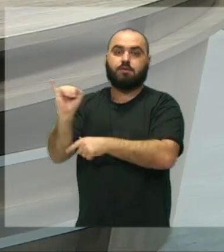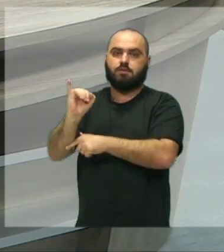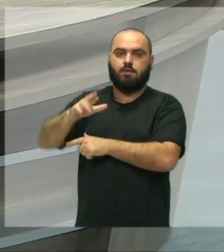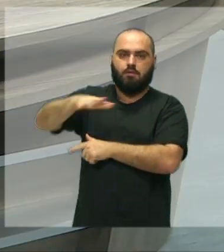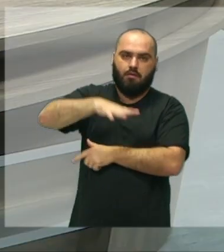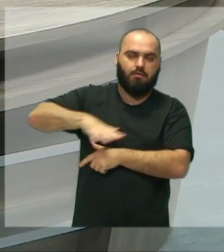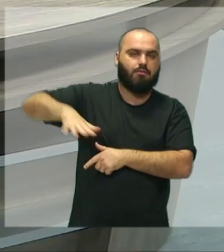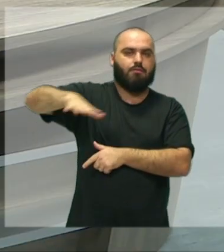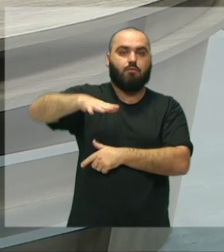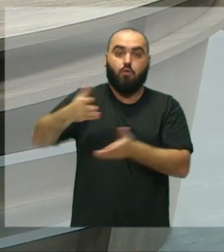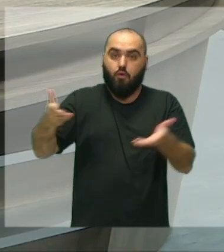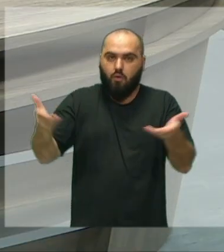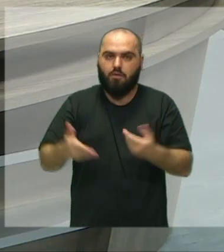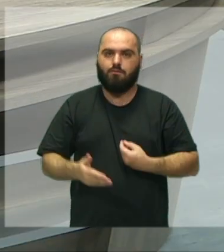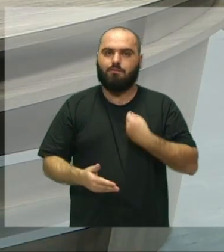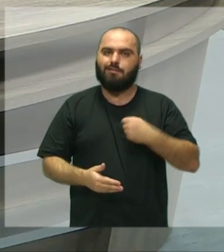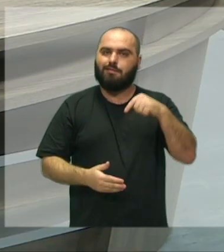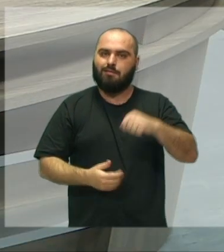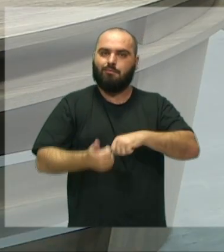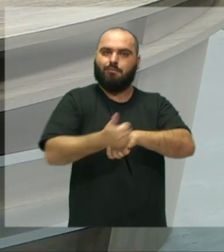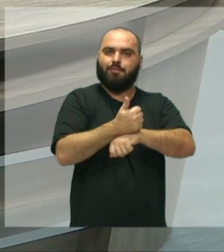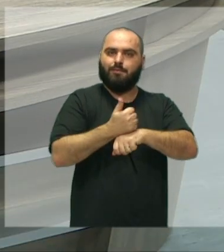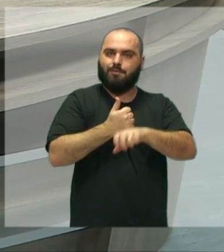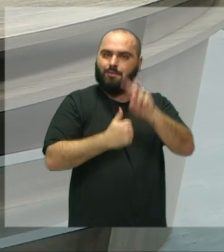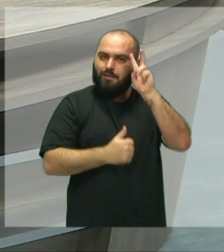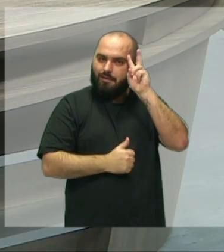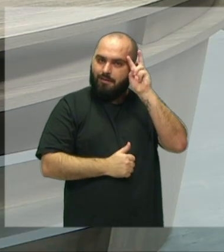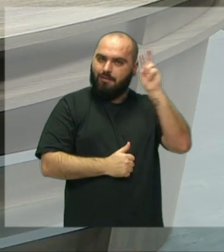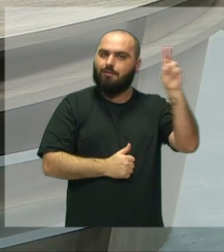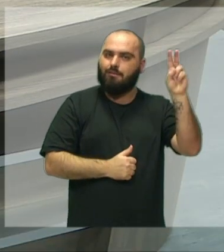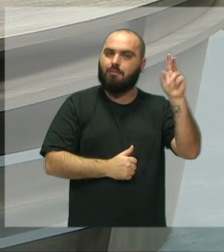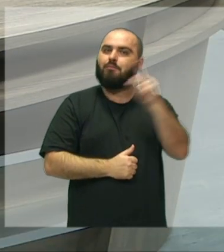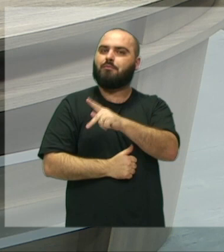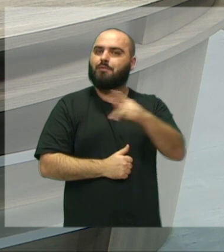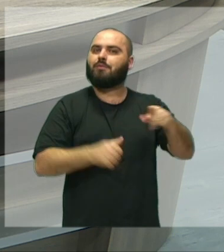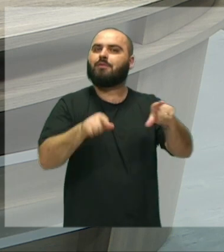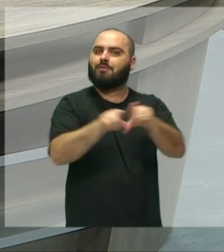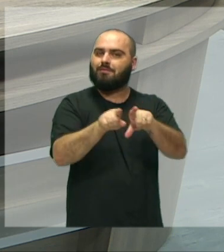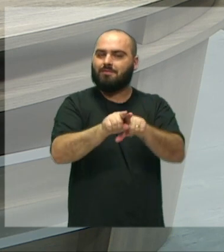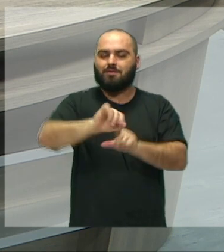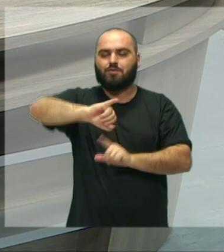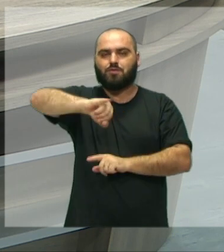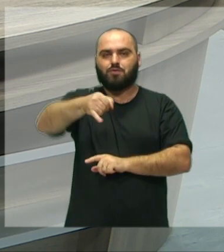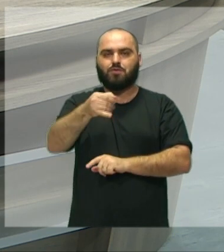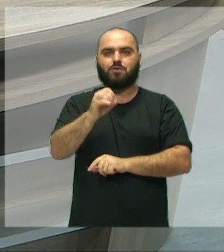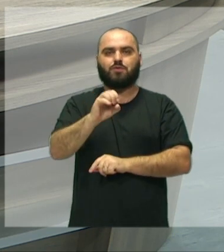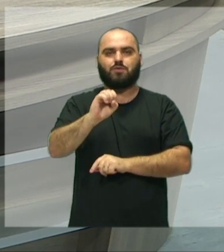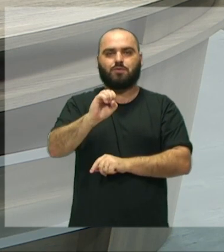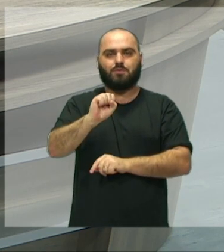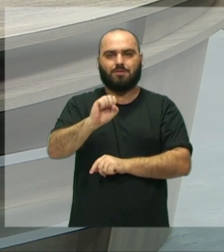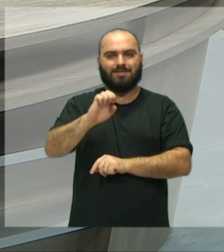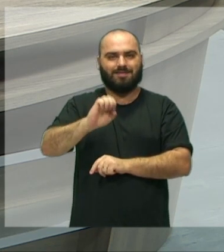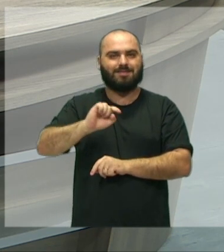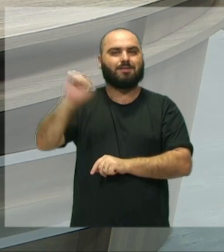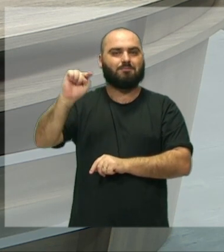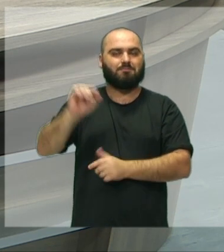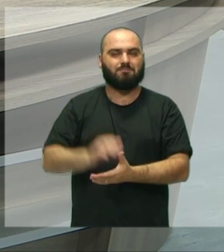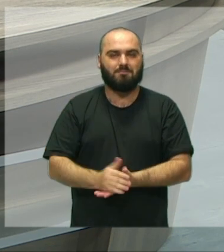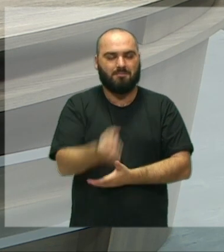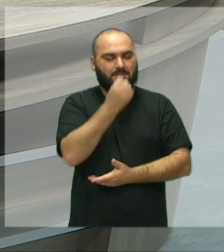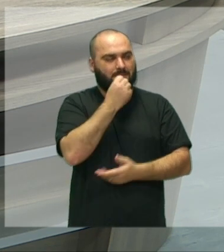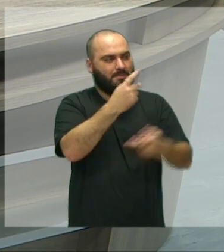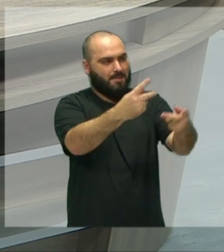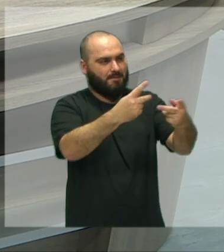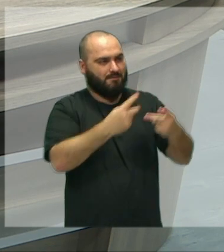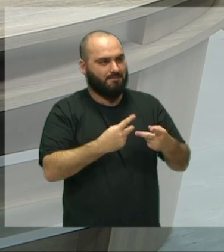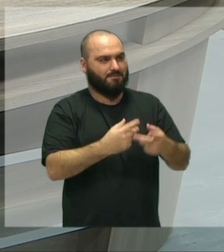hoje o historiador e professor José Bento Rosa da Silva. Professor, muitíssimo bem-vindo aqui ao